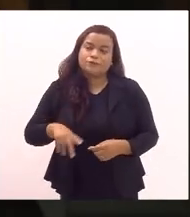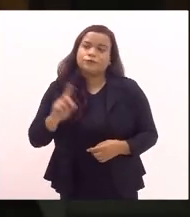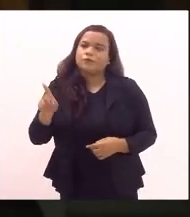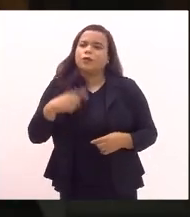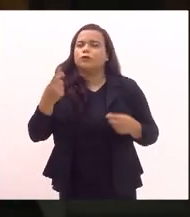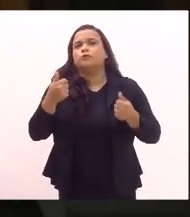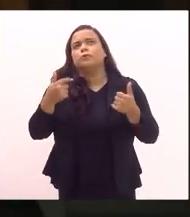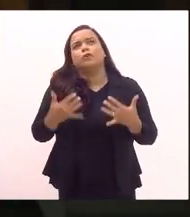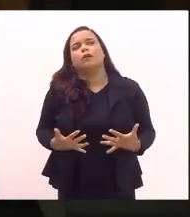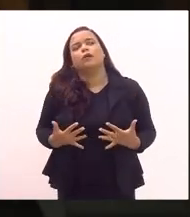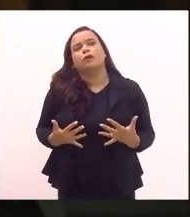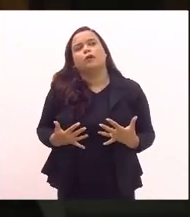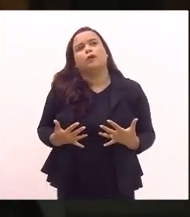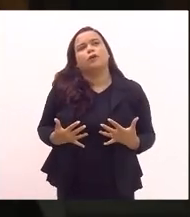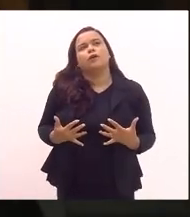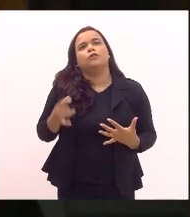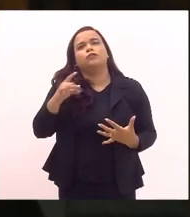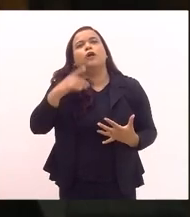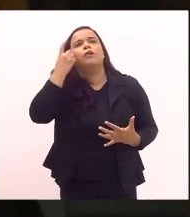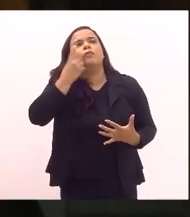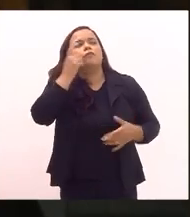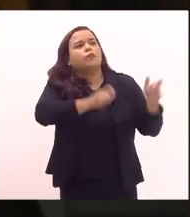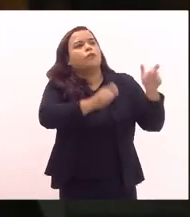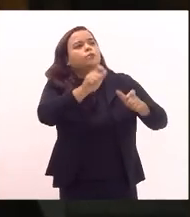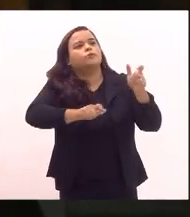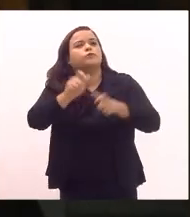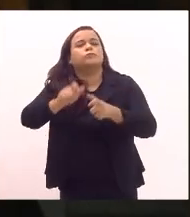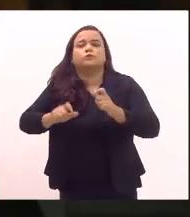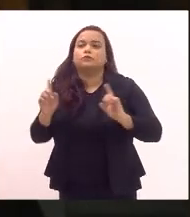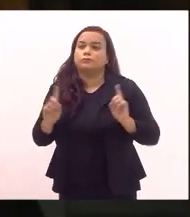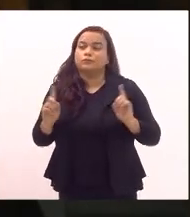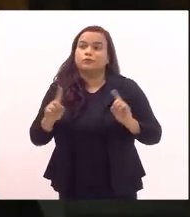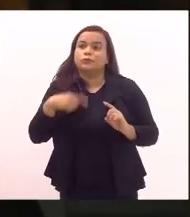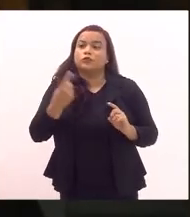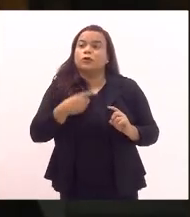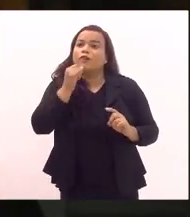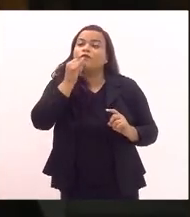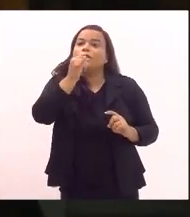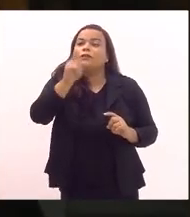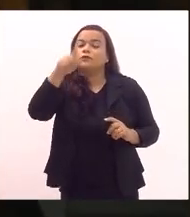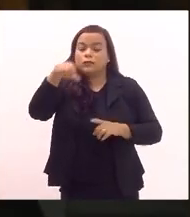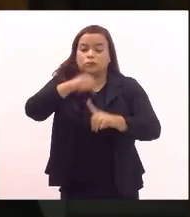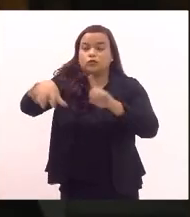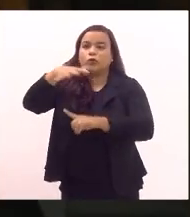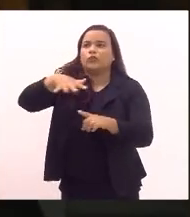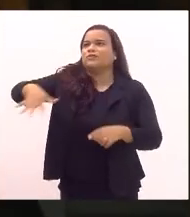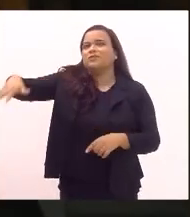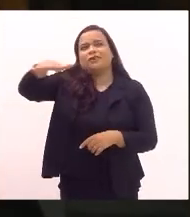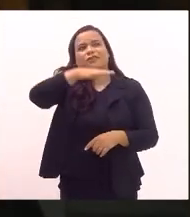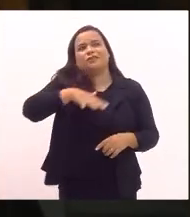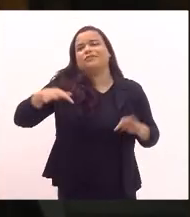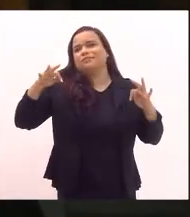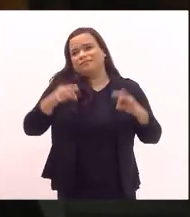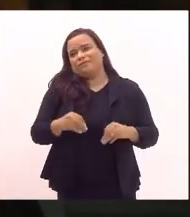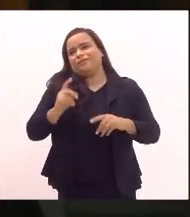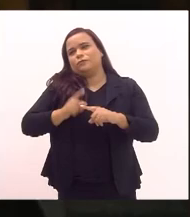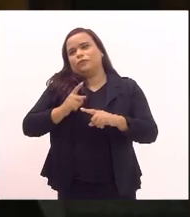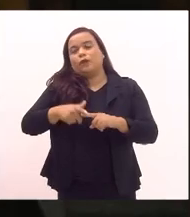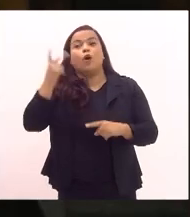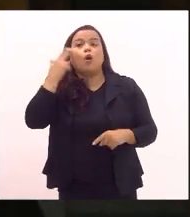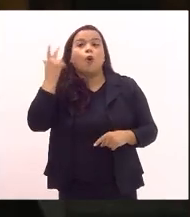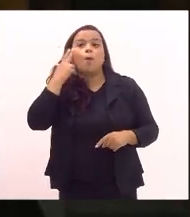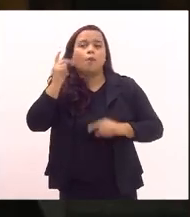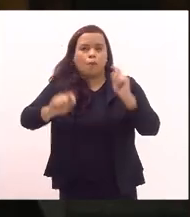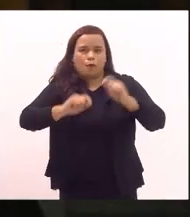não tá falando só para os deputados nós estamos falando para a sociedade porque é muito comum